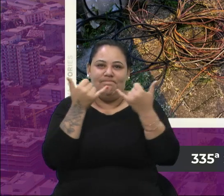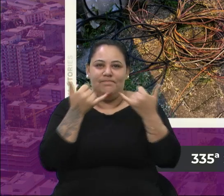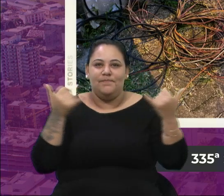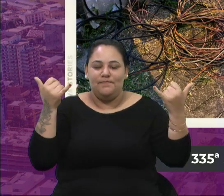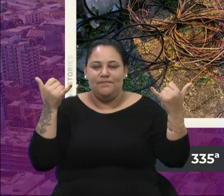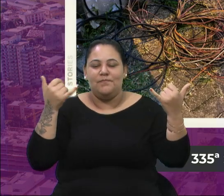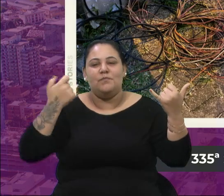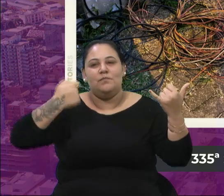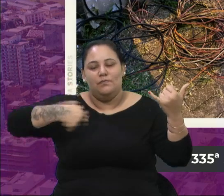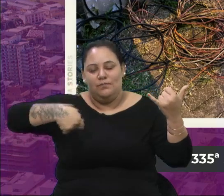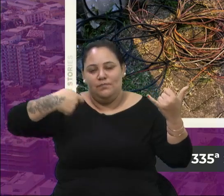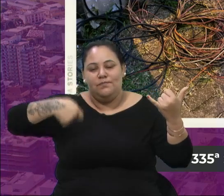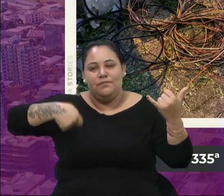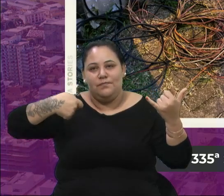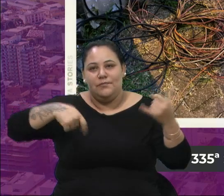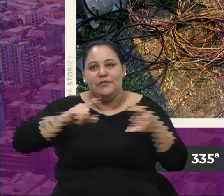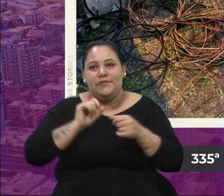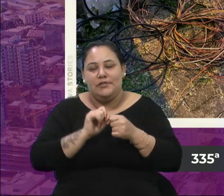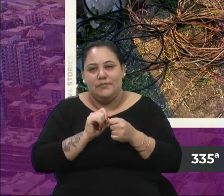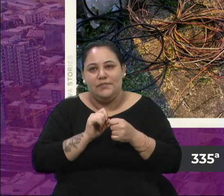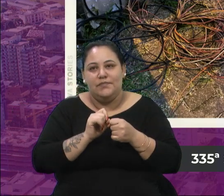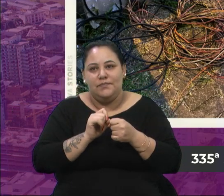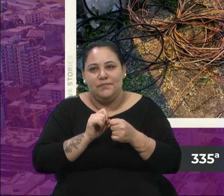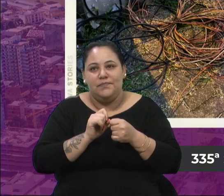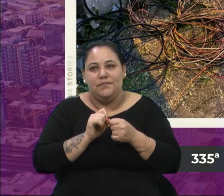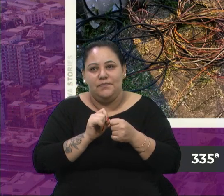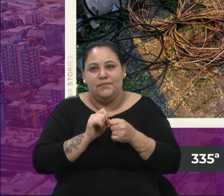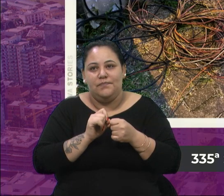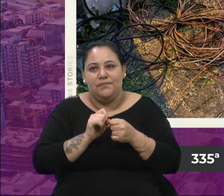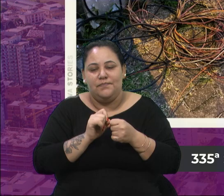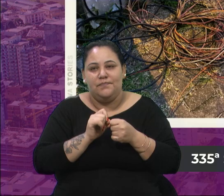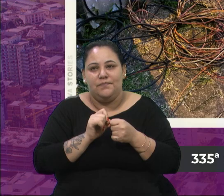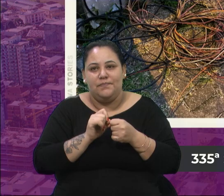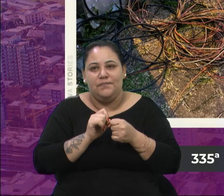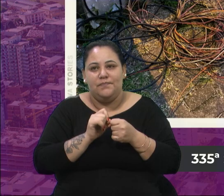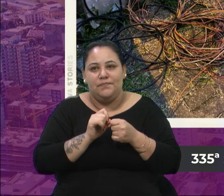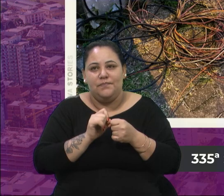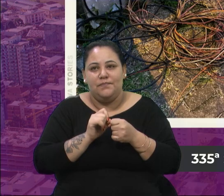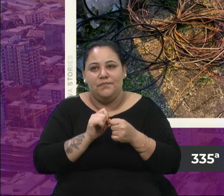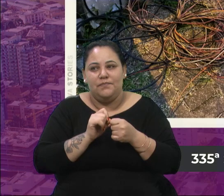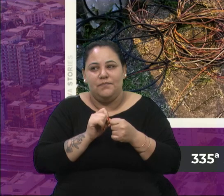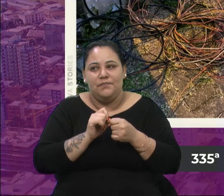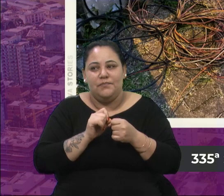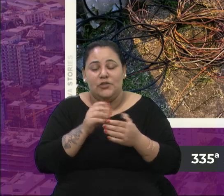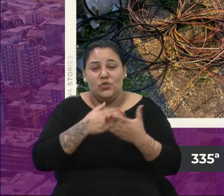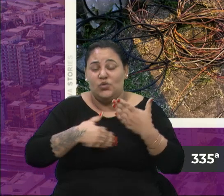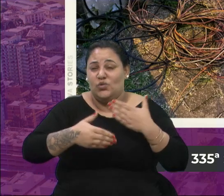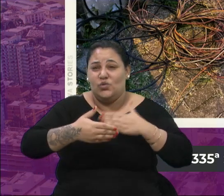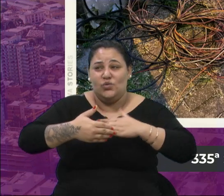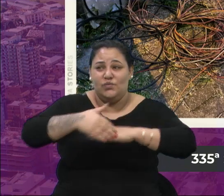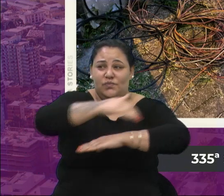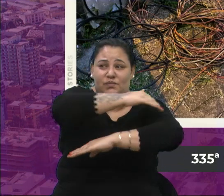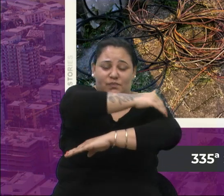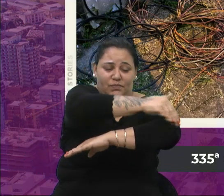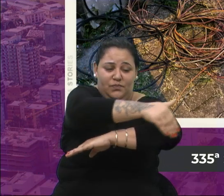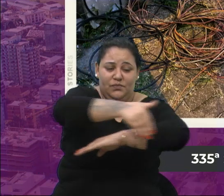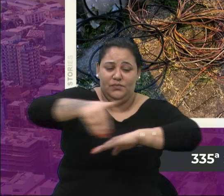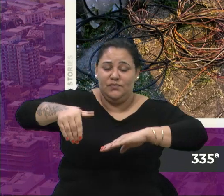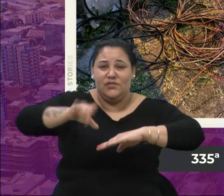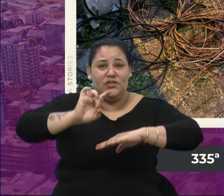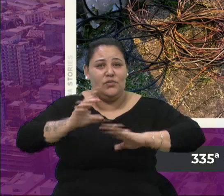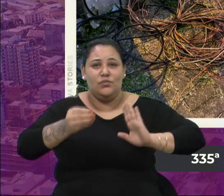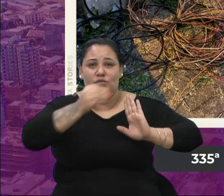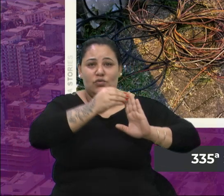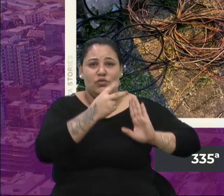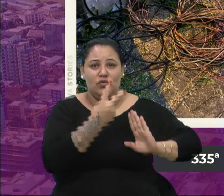necessário fazer, inclusive, em todo o quadrilátero, né? Ali a gente botou só 2 fotos para não